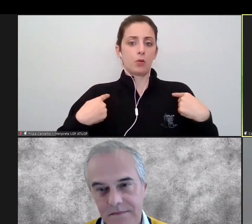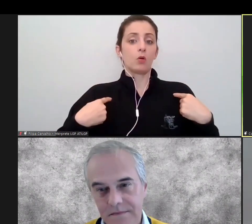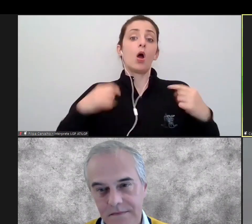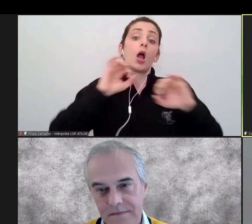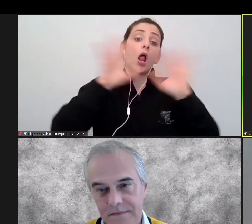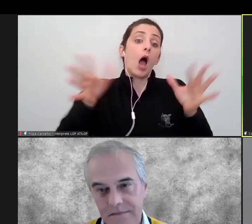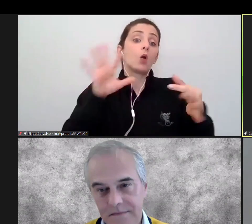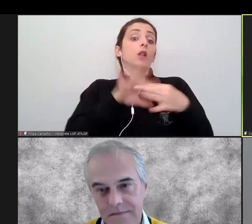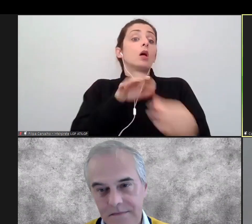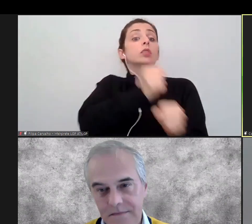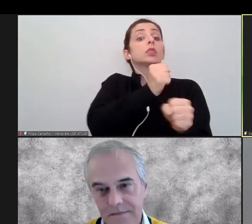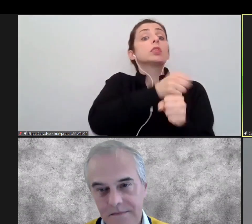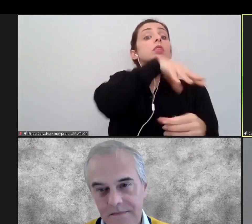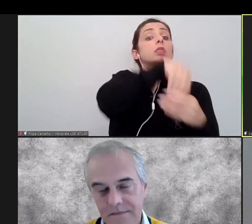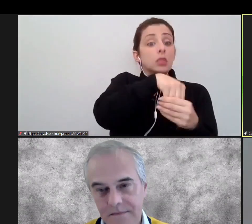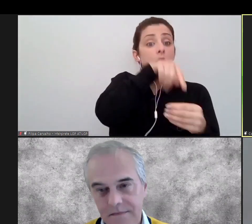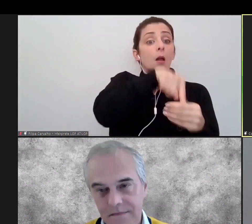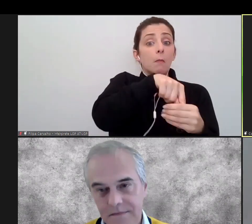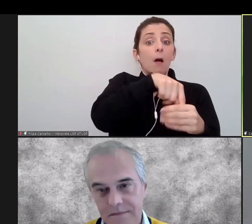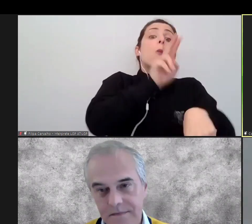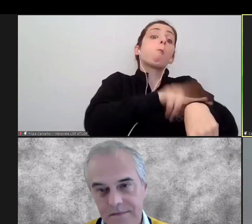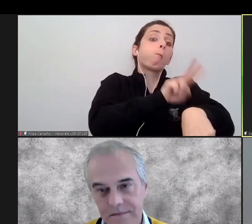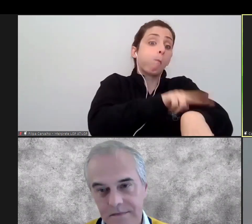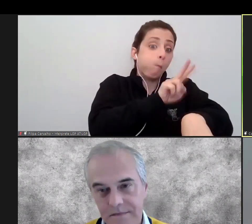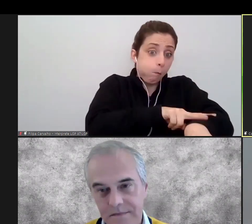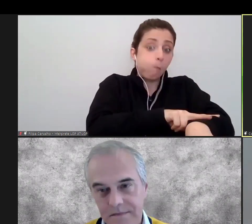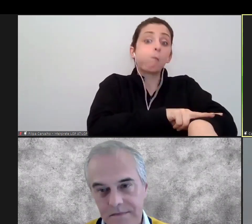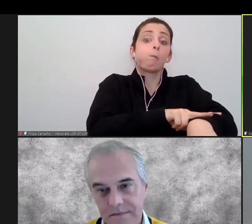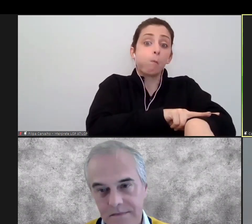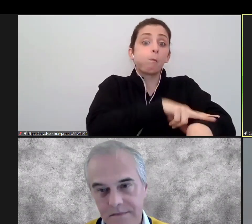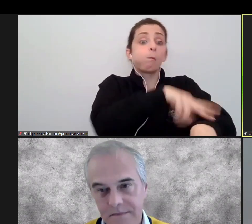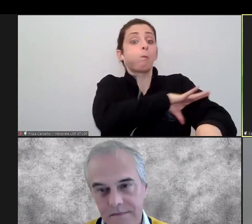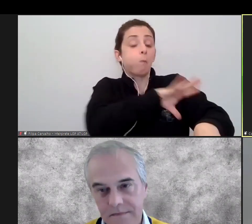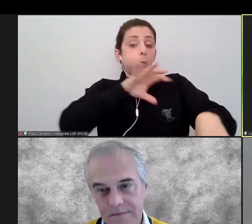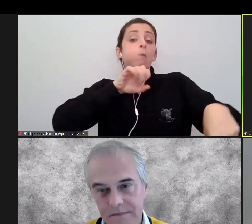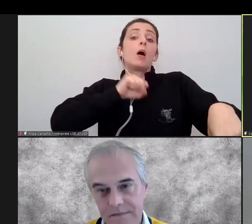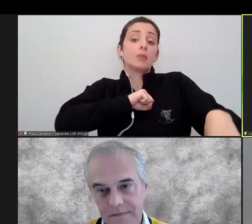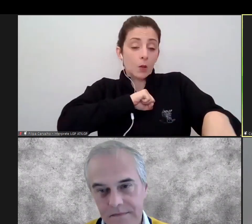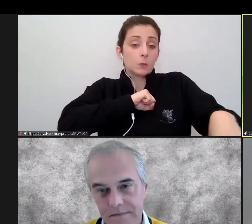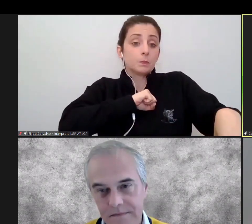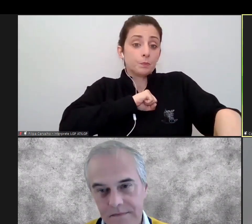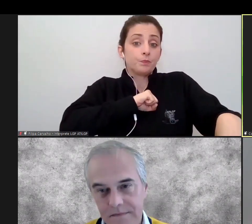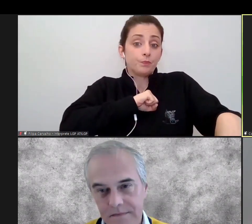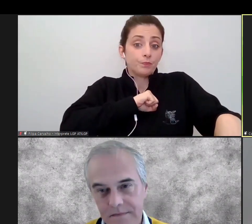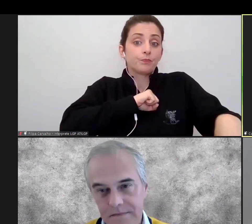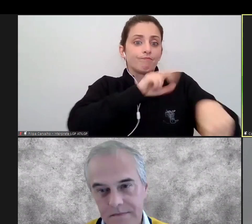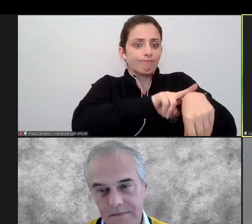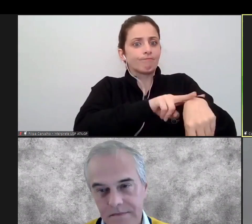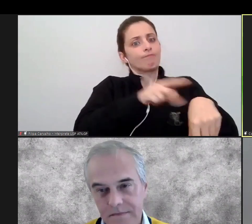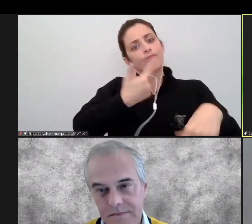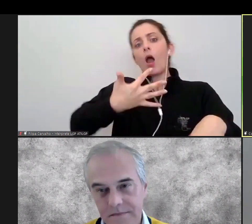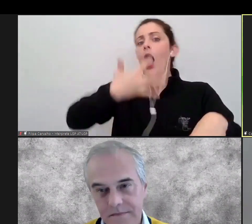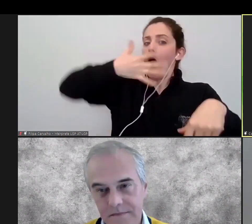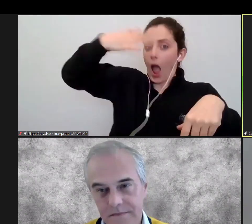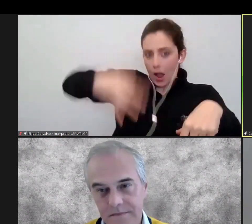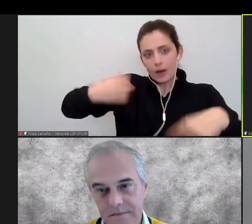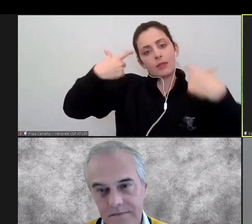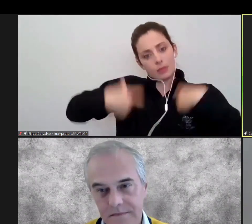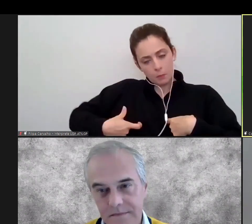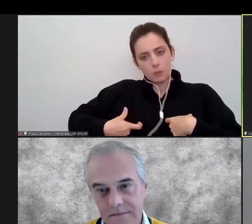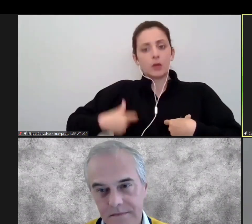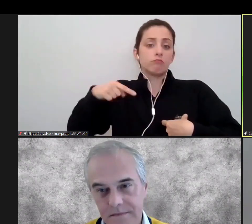laboral, as direções, a entidade patronal, aquilo que nós falávamos, essa acreditar na pessoa, tive